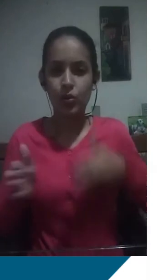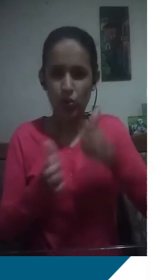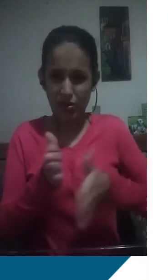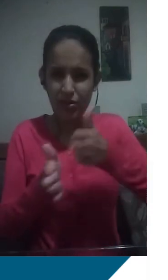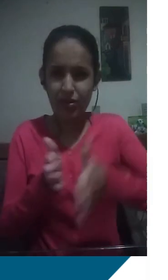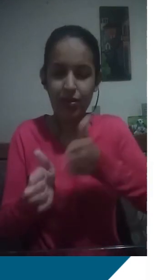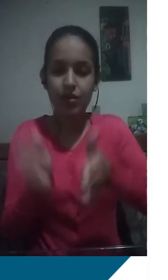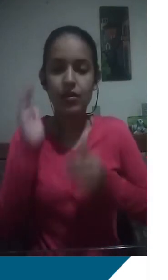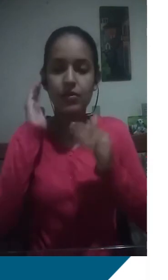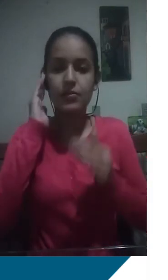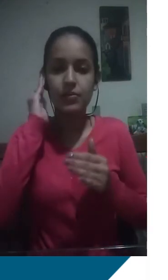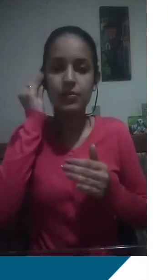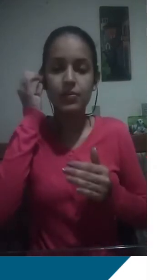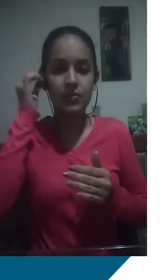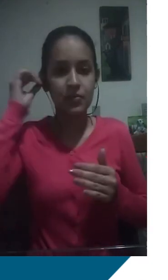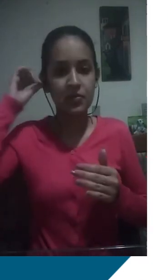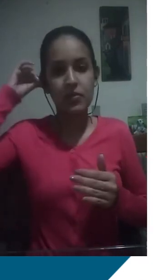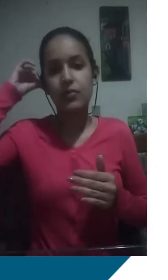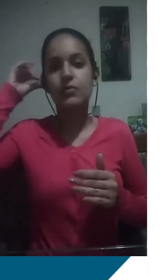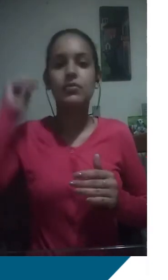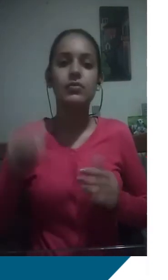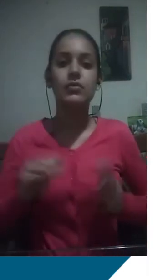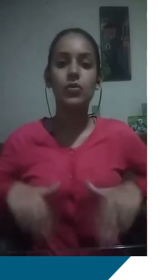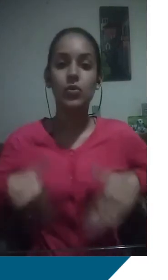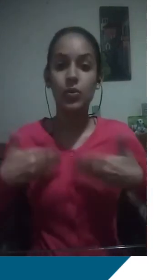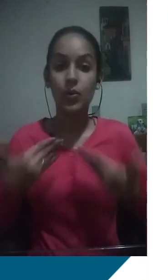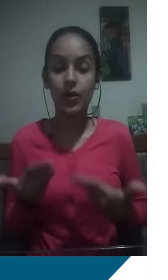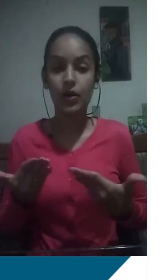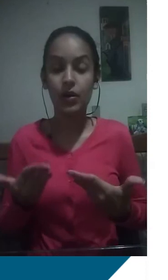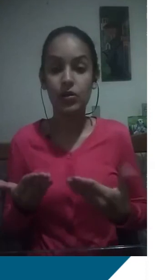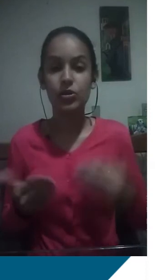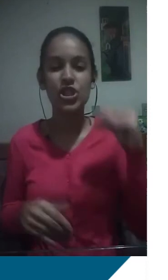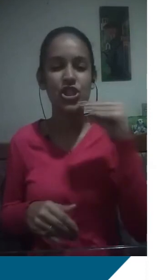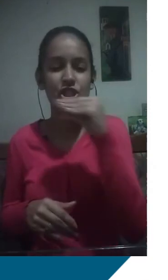espessura. Né? Só que não é interessante para mim estudar